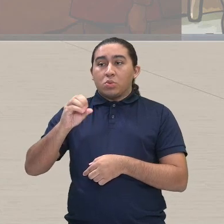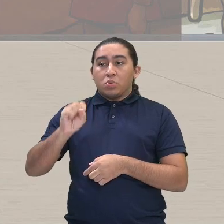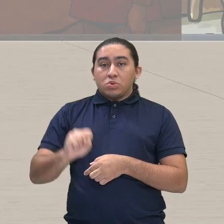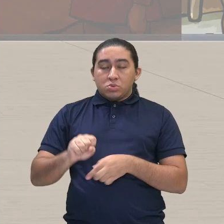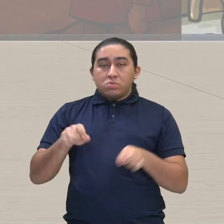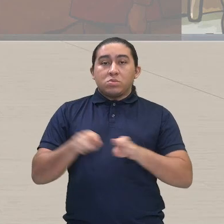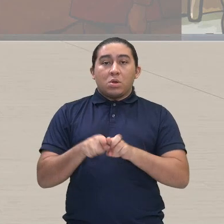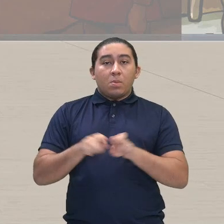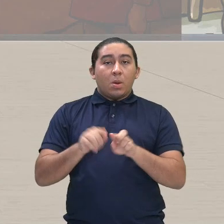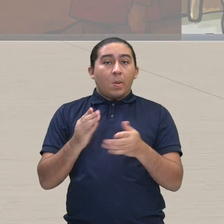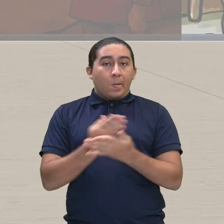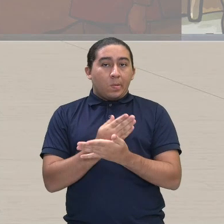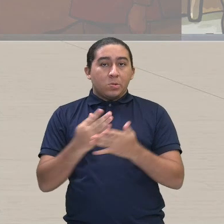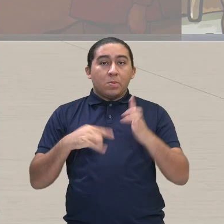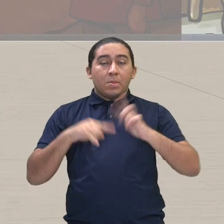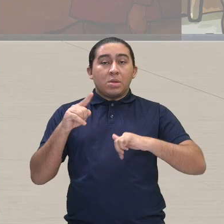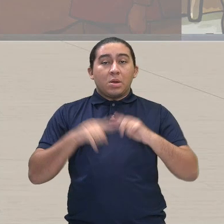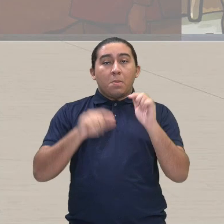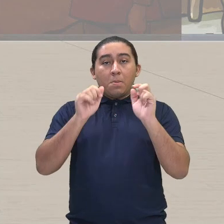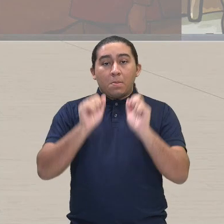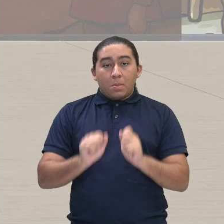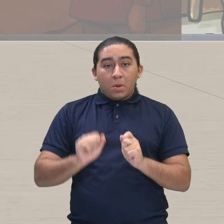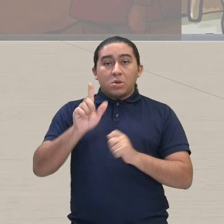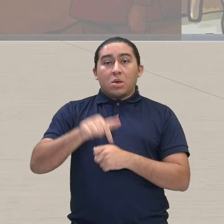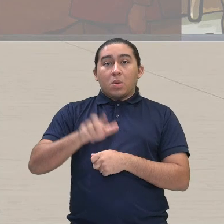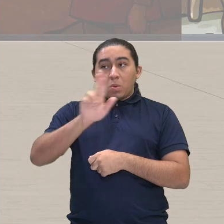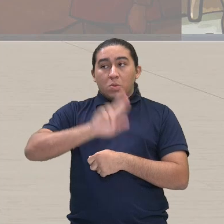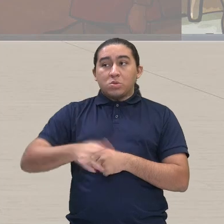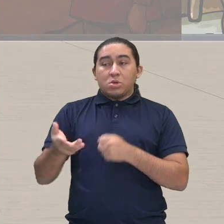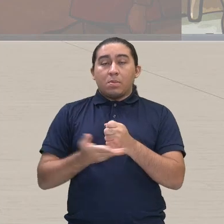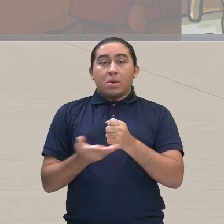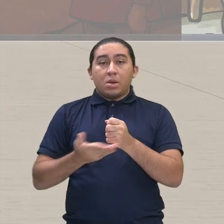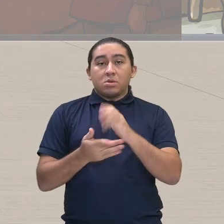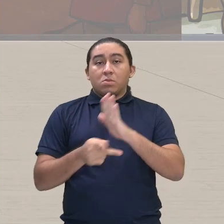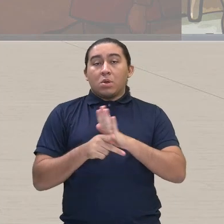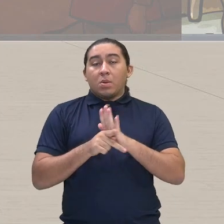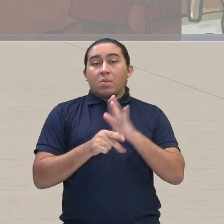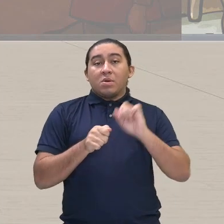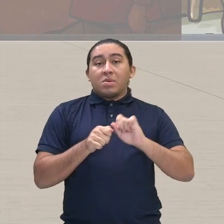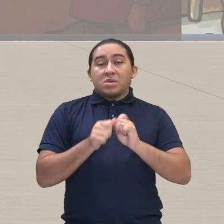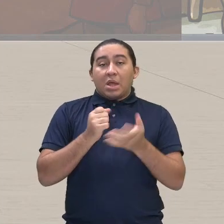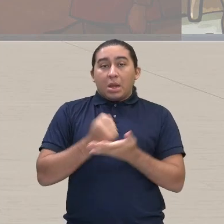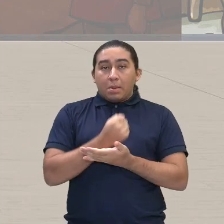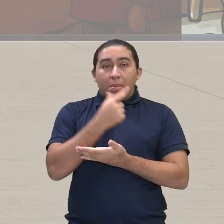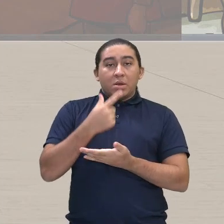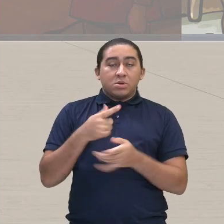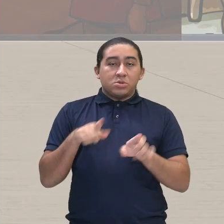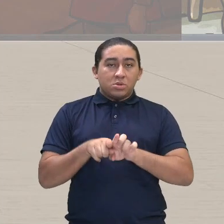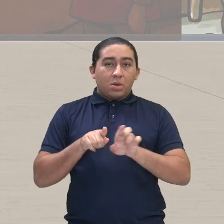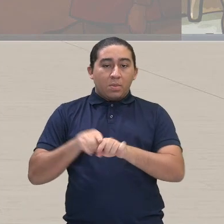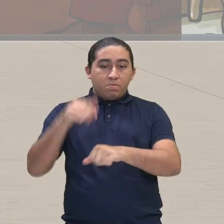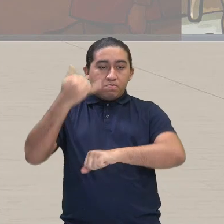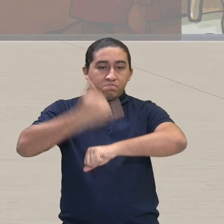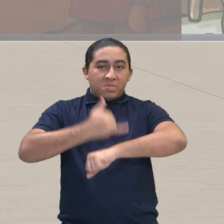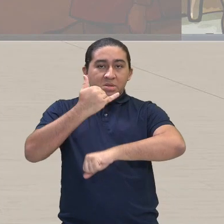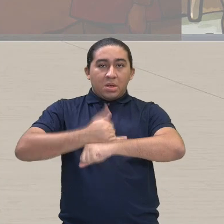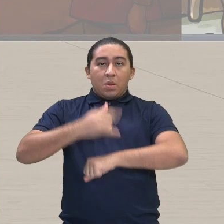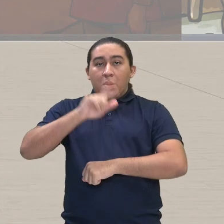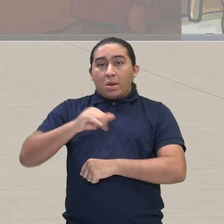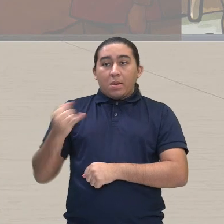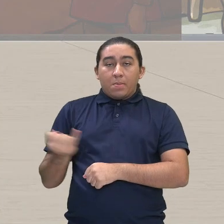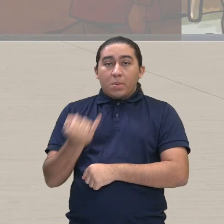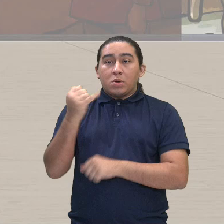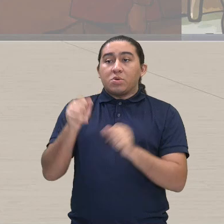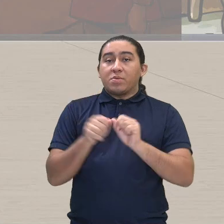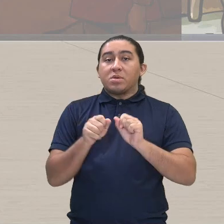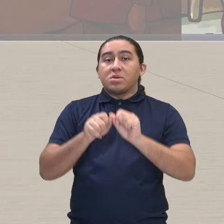algumas coisas que podiam ser utilizadas como base para se fazer remédios. Os metais, que eram interessantes também, sua importância para fazer o